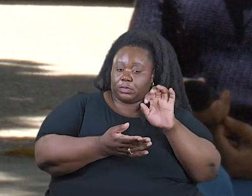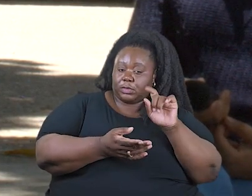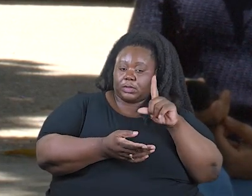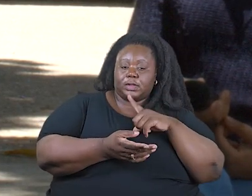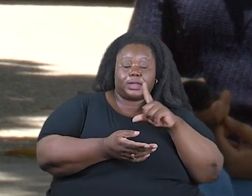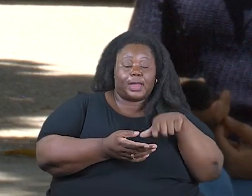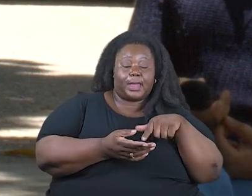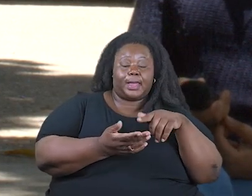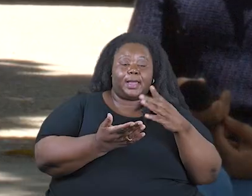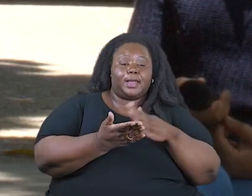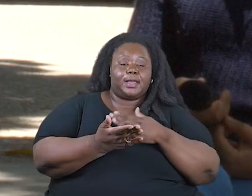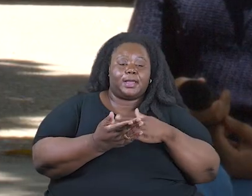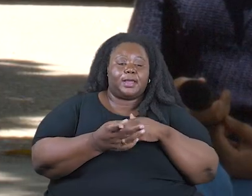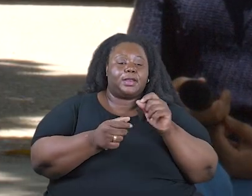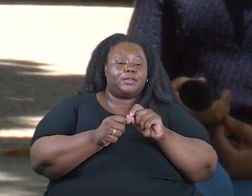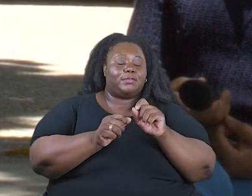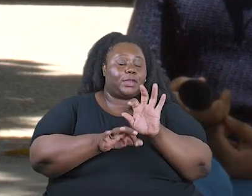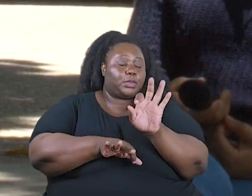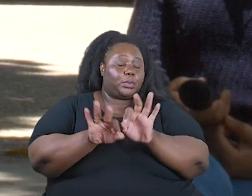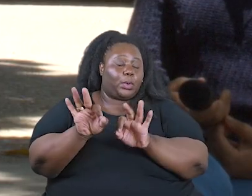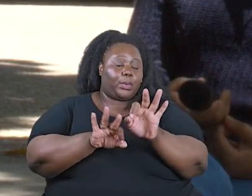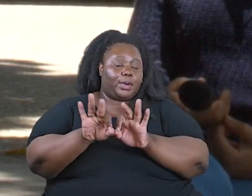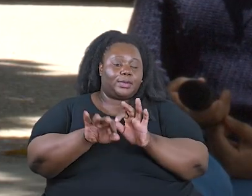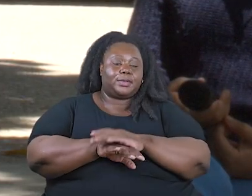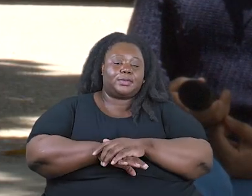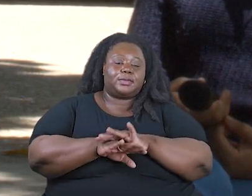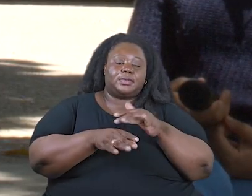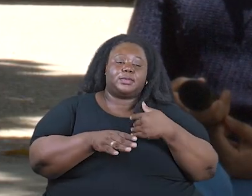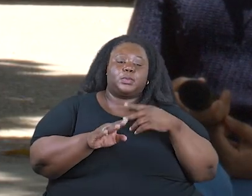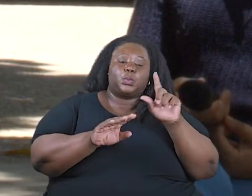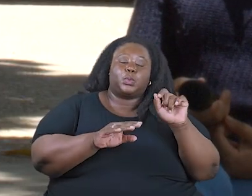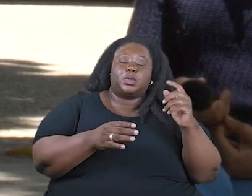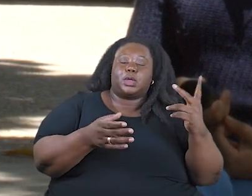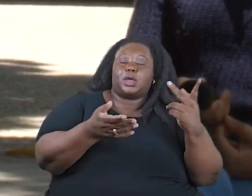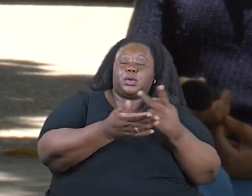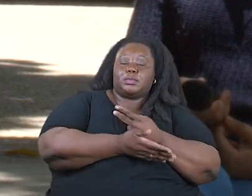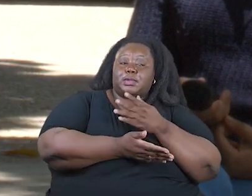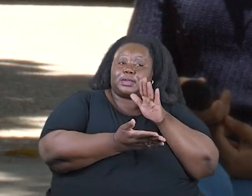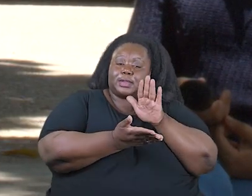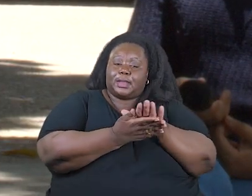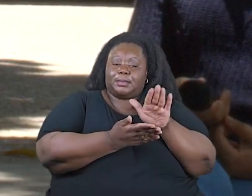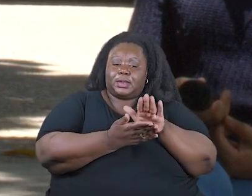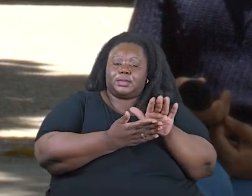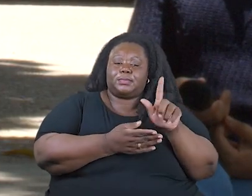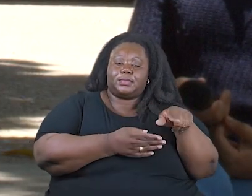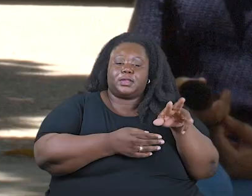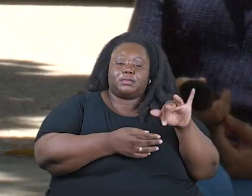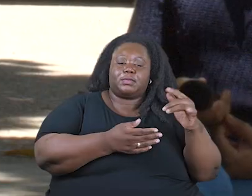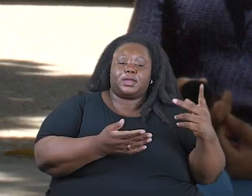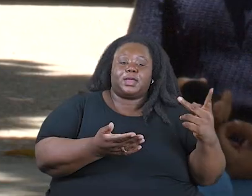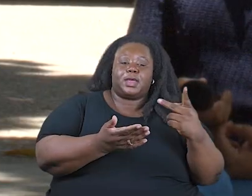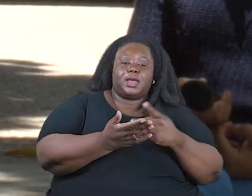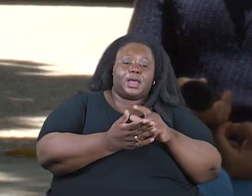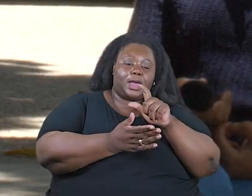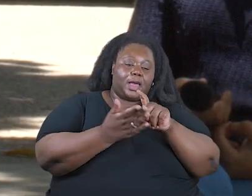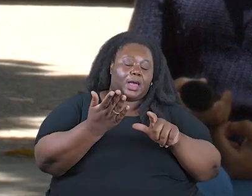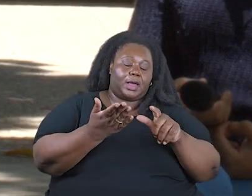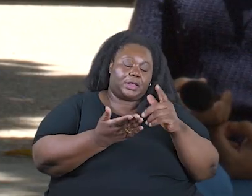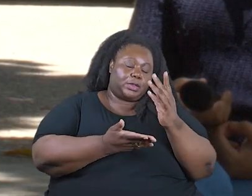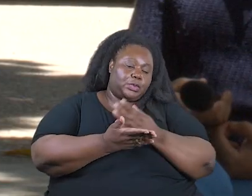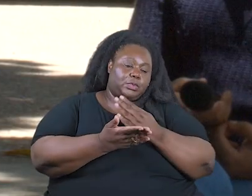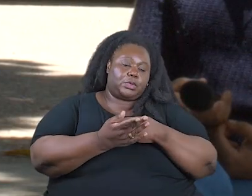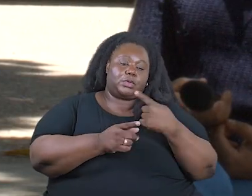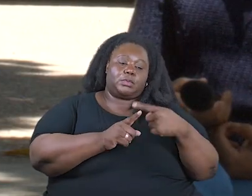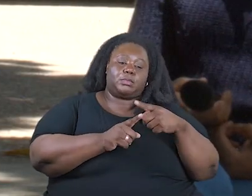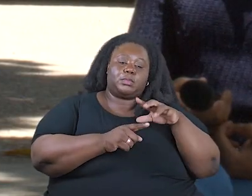são livros que ele faz um planejamento e, de acordo com o que acontece na impressão, é que vai dar a cara do